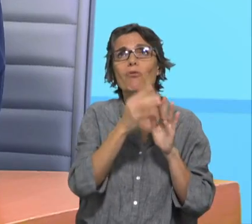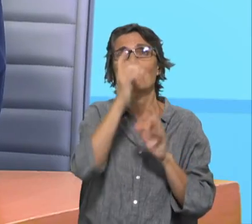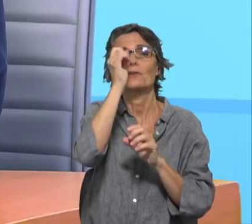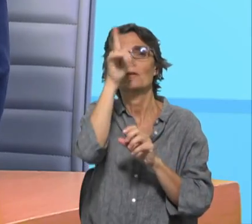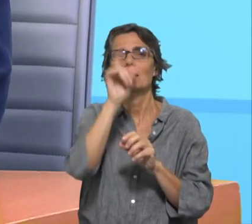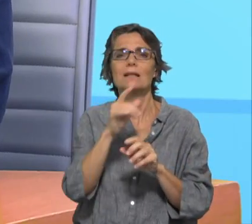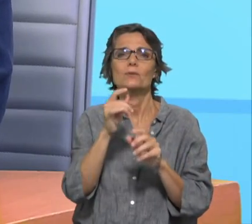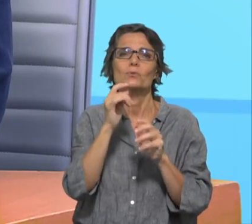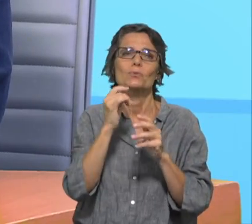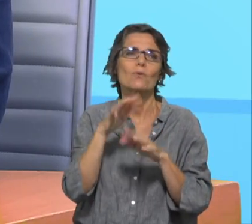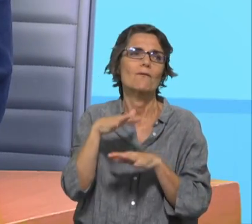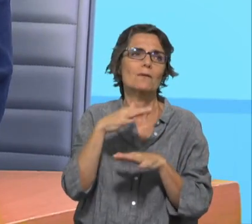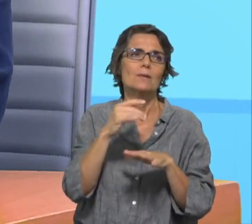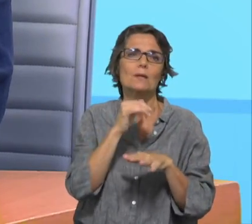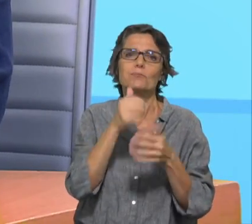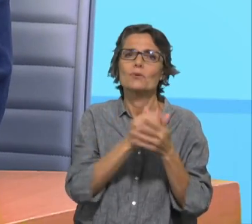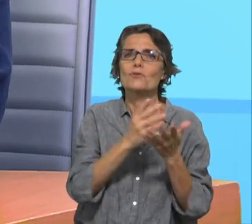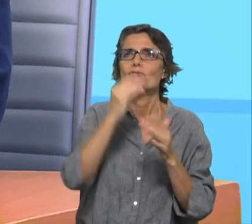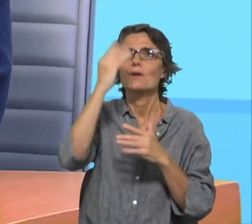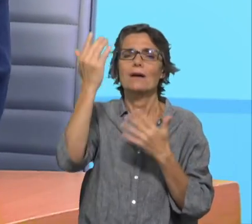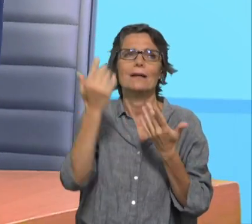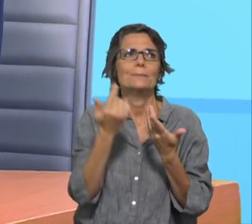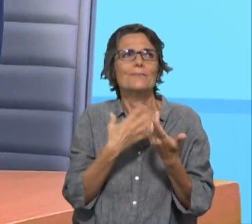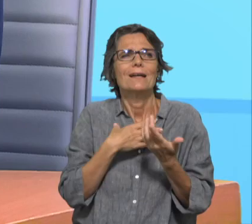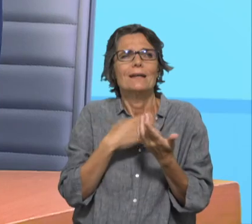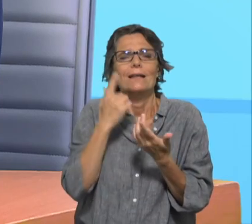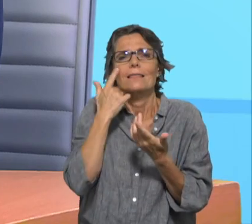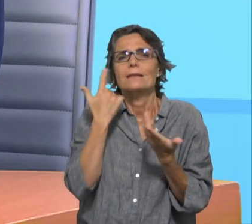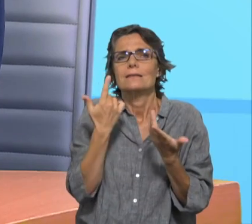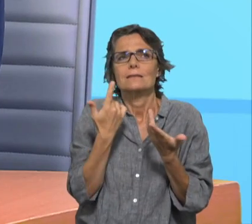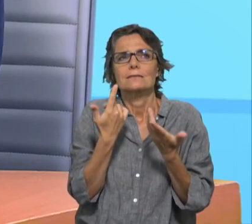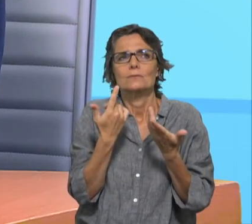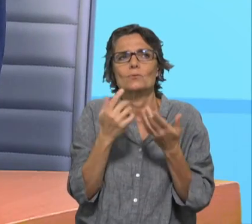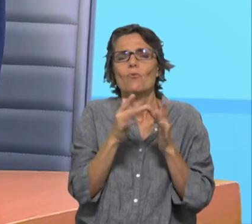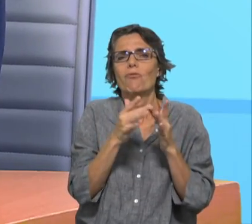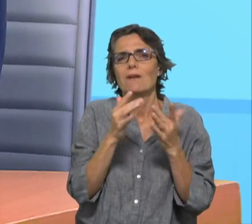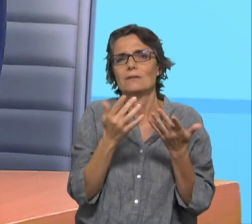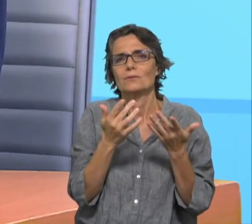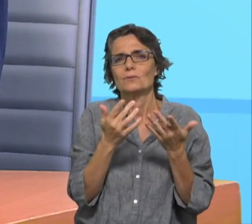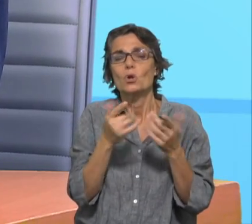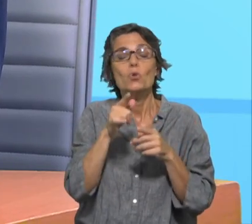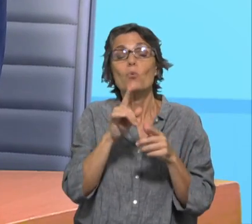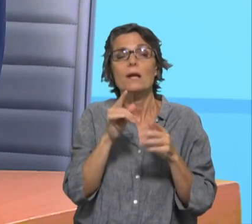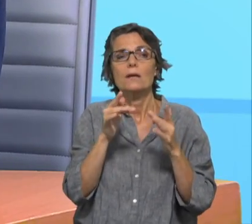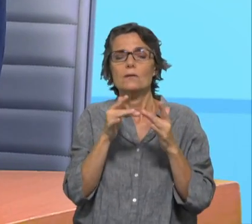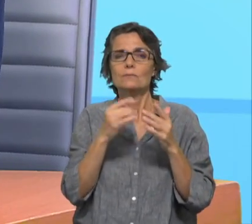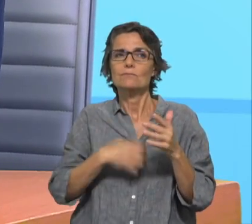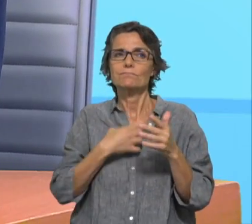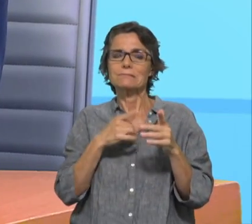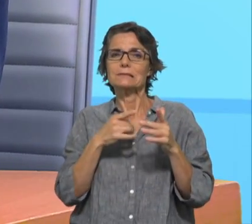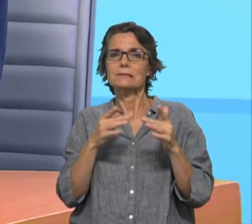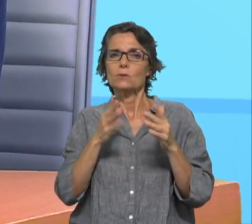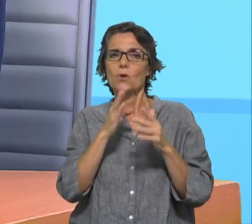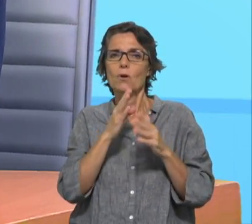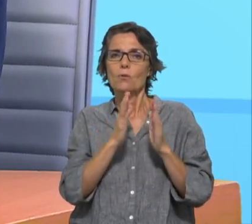dos teus, para cumprir o preceito. Exatamente. E não vivem aquele momento como um encontro profundíssimo com Jesus Cristo,